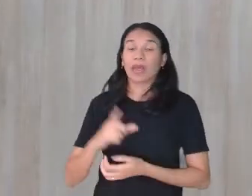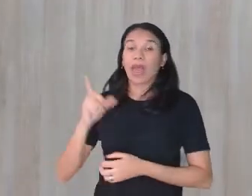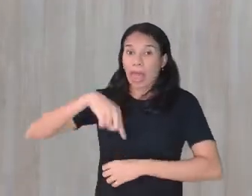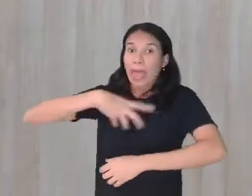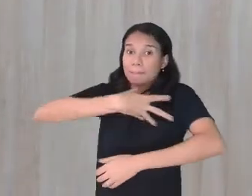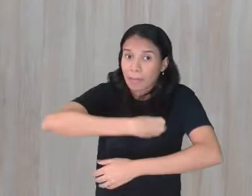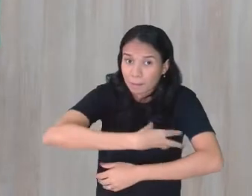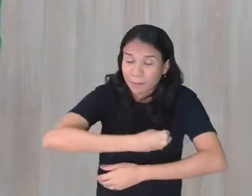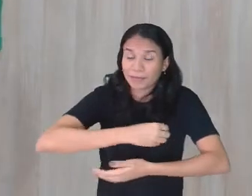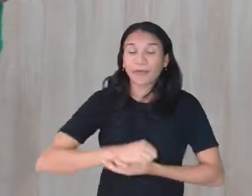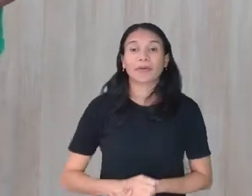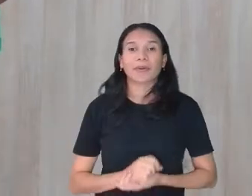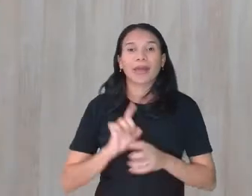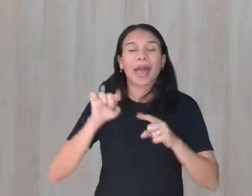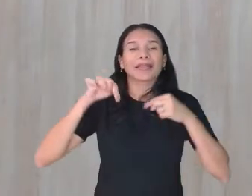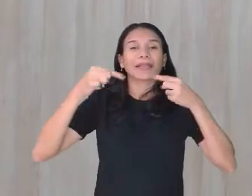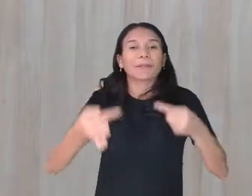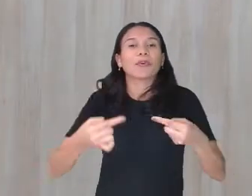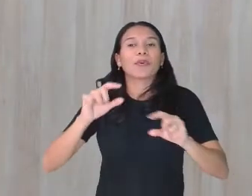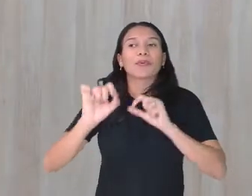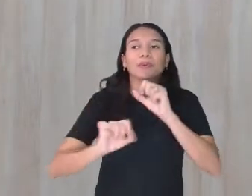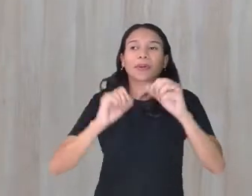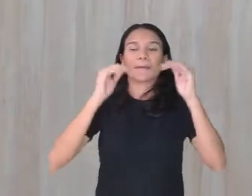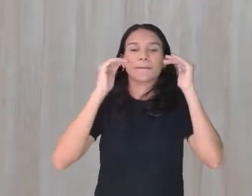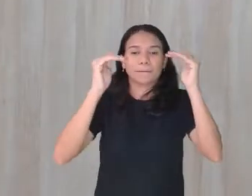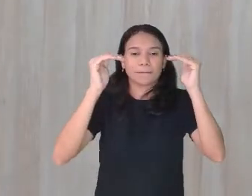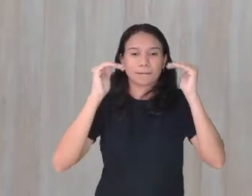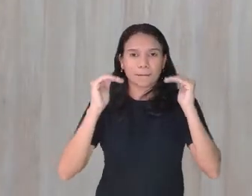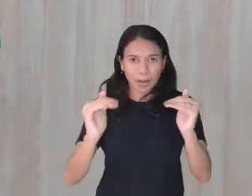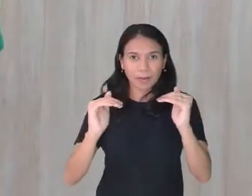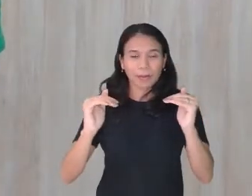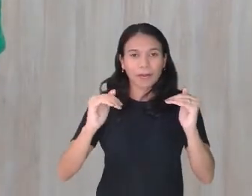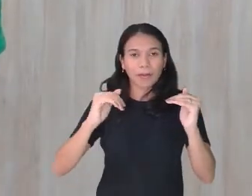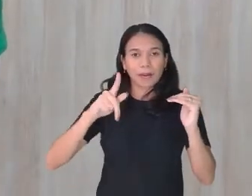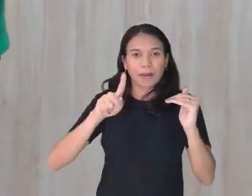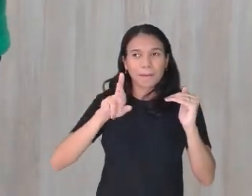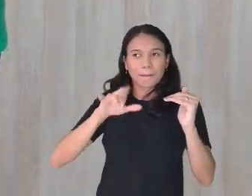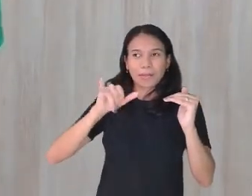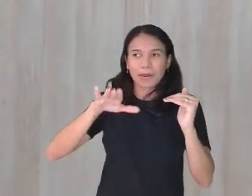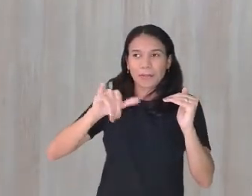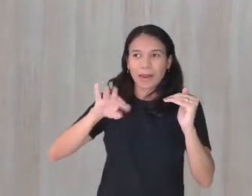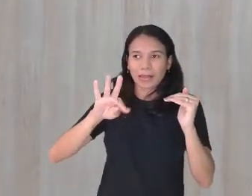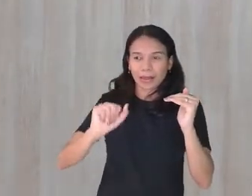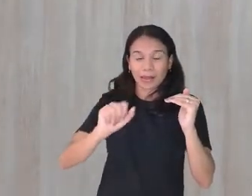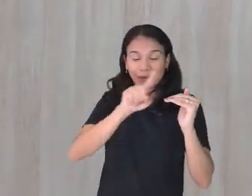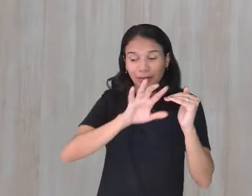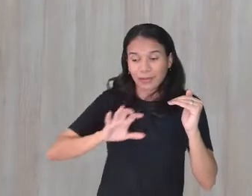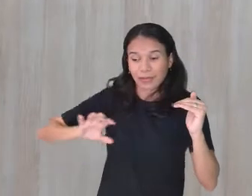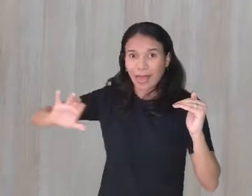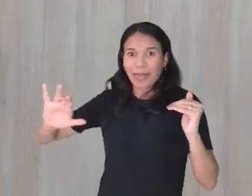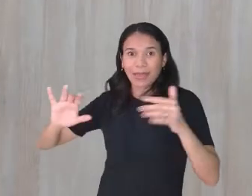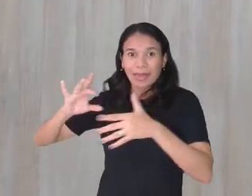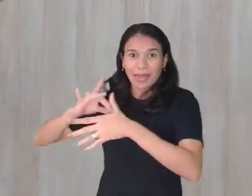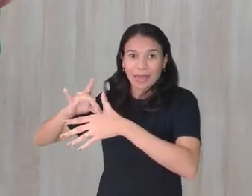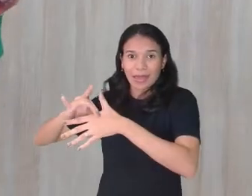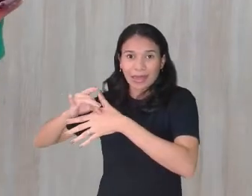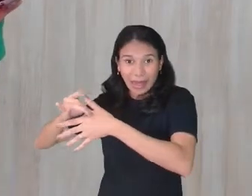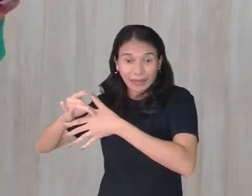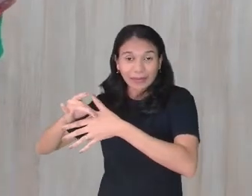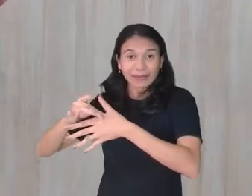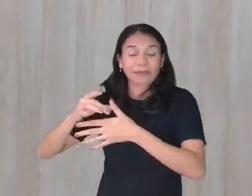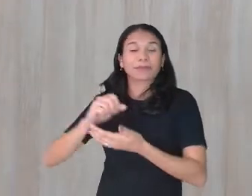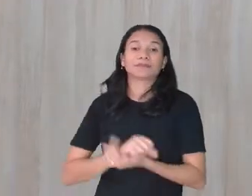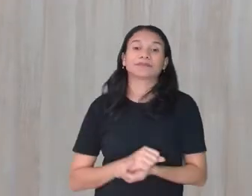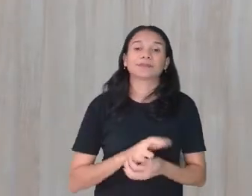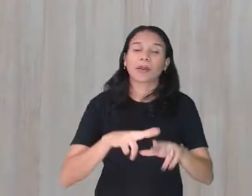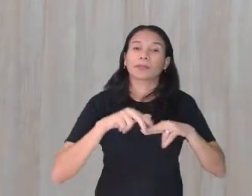mamíferos. Agora, depois chega, ó, na ordem, nós somos primatas, e eles são carnívoros. A questão aí dos